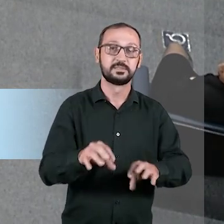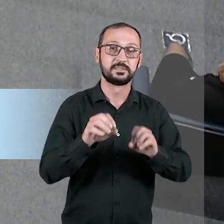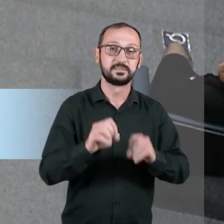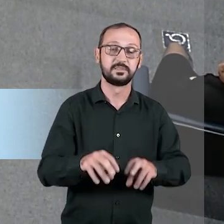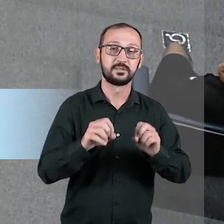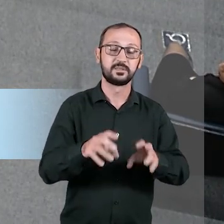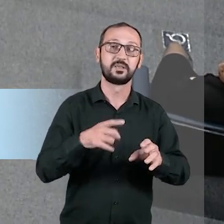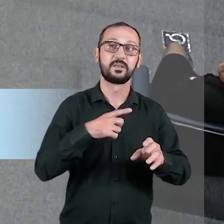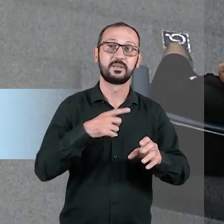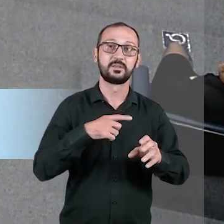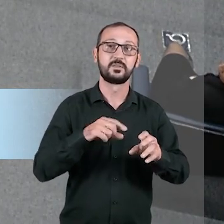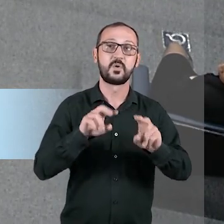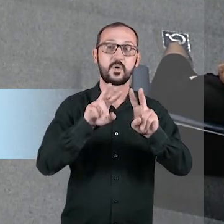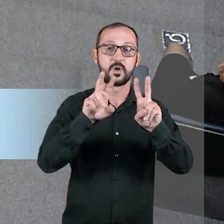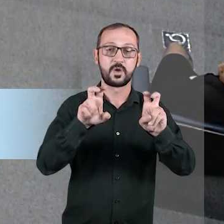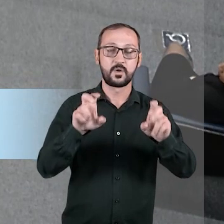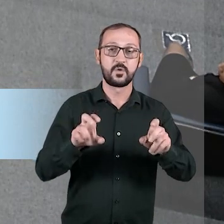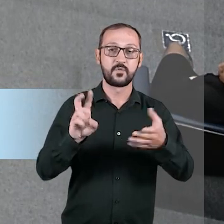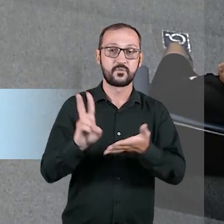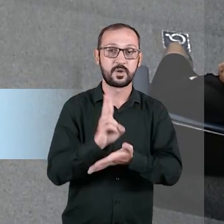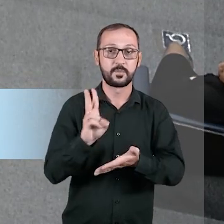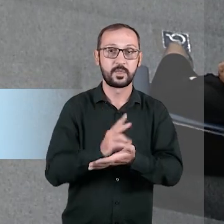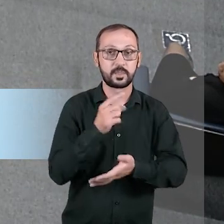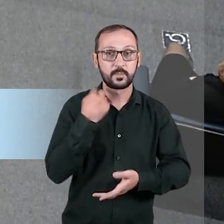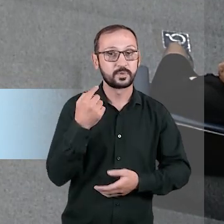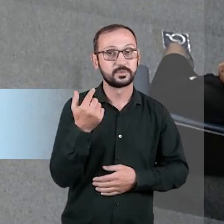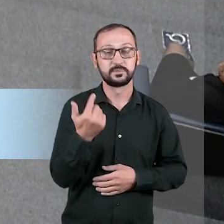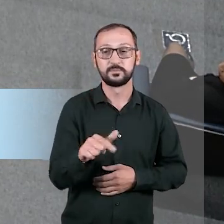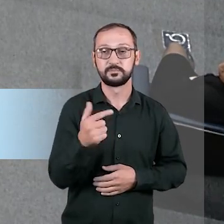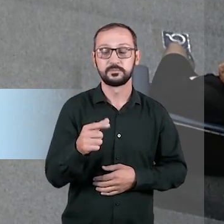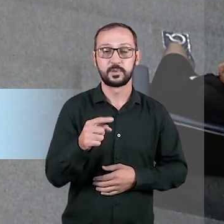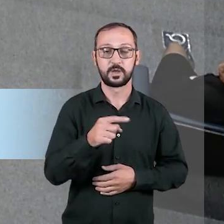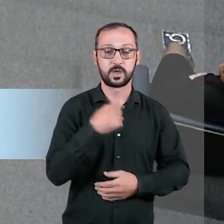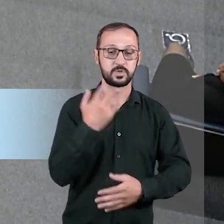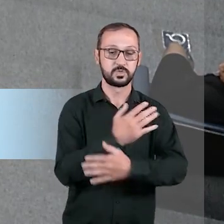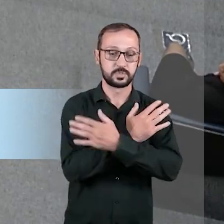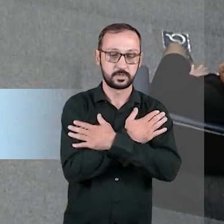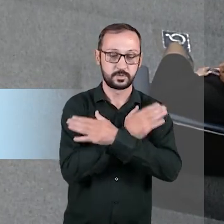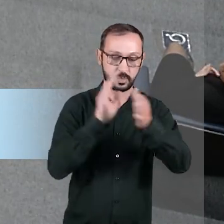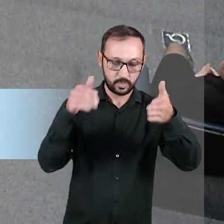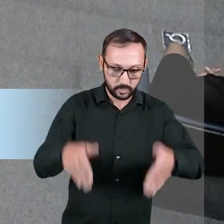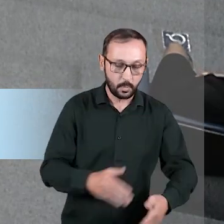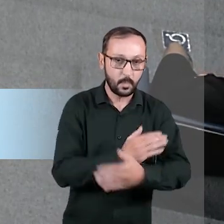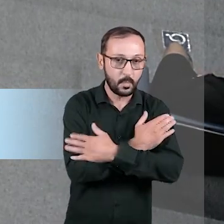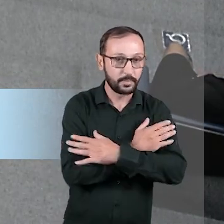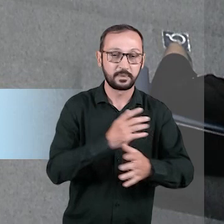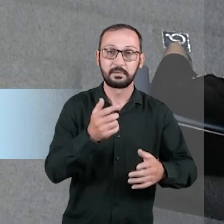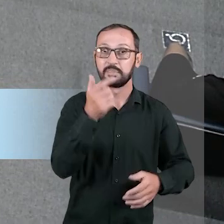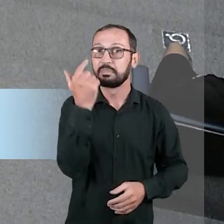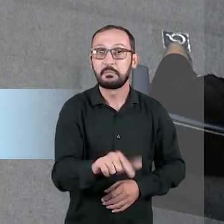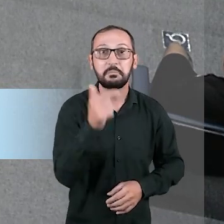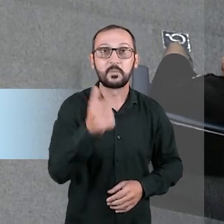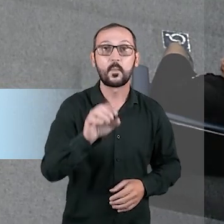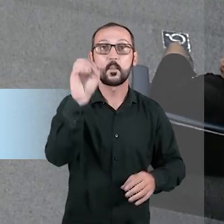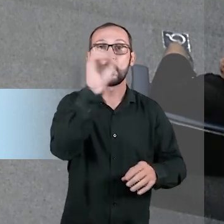de línguas que contenha o vocabulário da morte. Sim. Caixão, tumba,